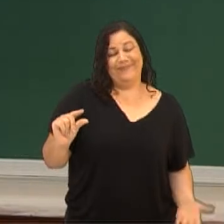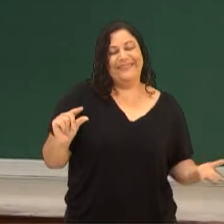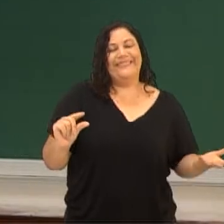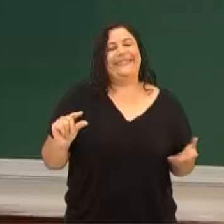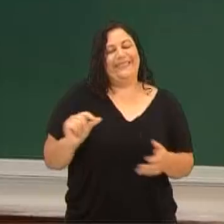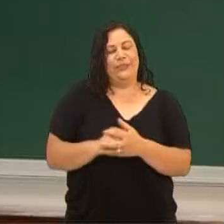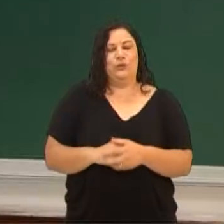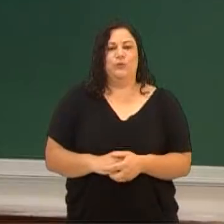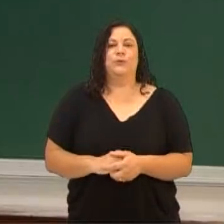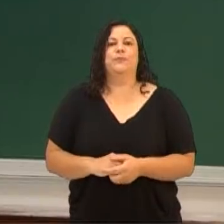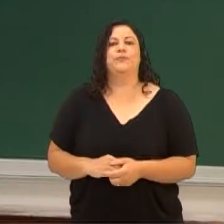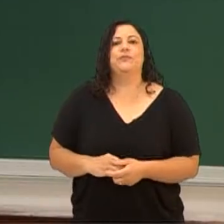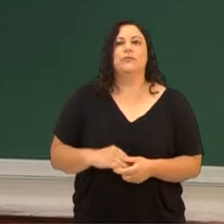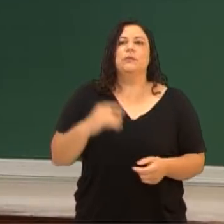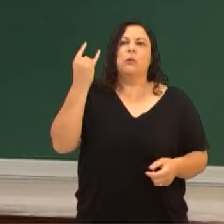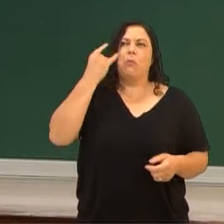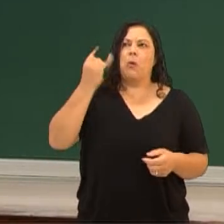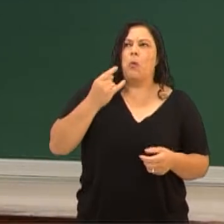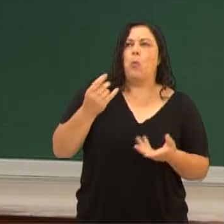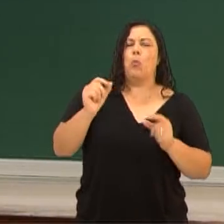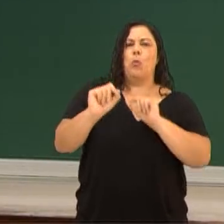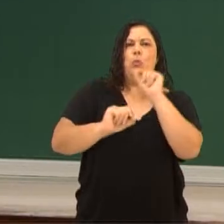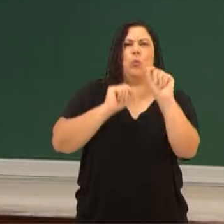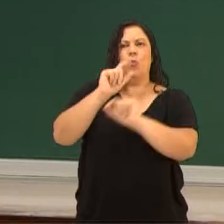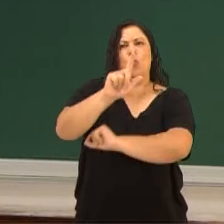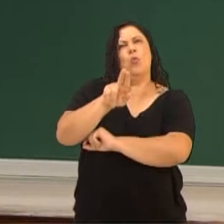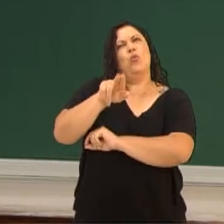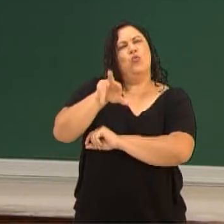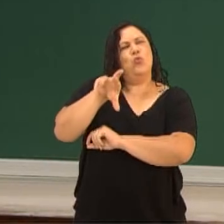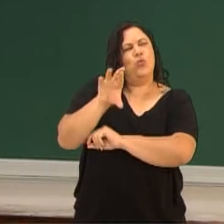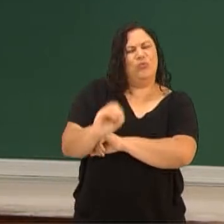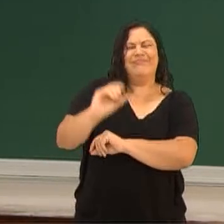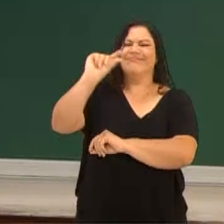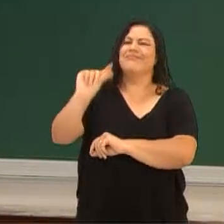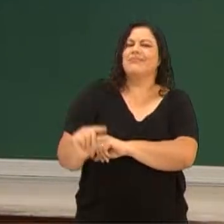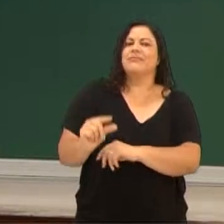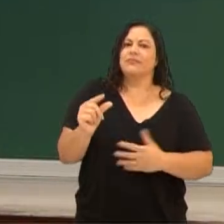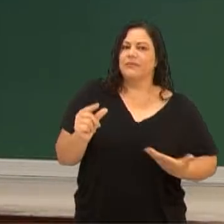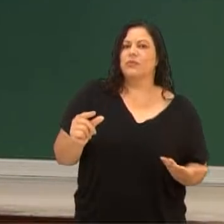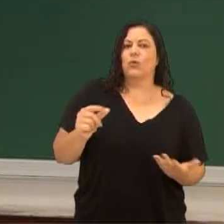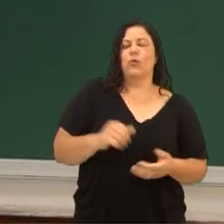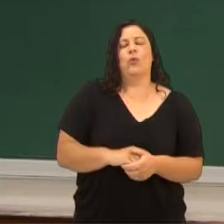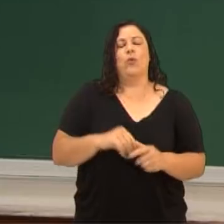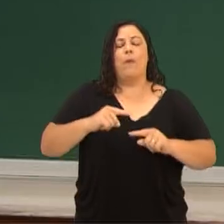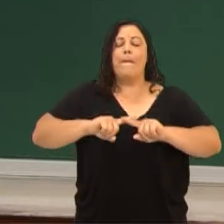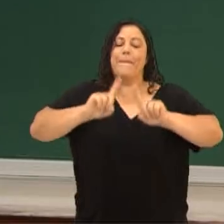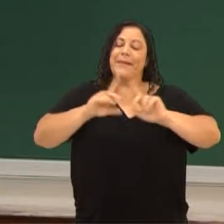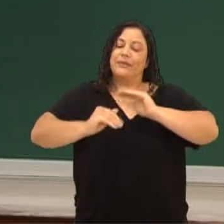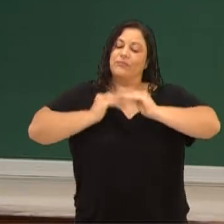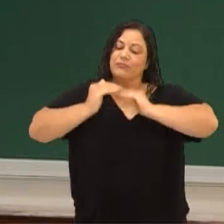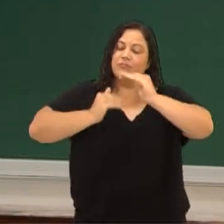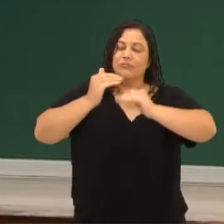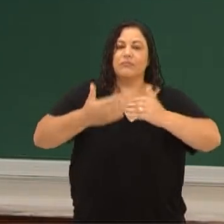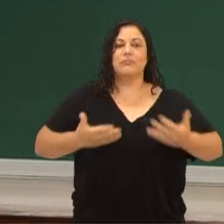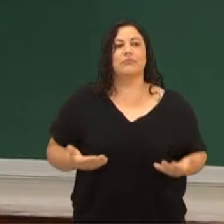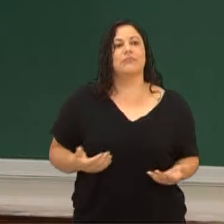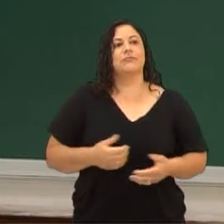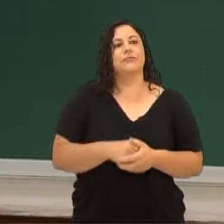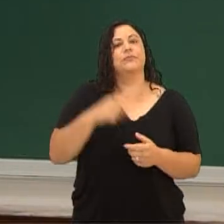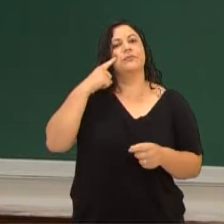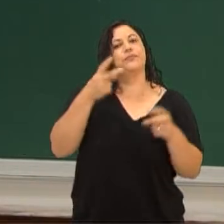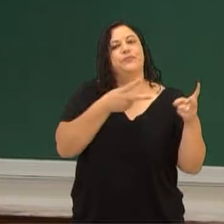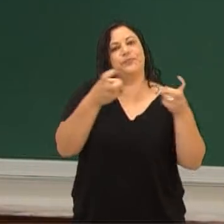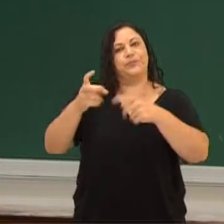muito lucro para o continente africano. Mas, por enquanto, é o que vem sendo desenvolvido no continente. E aqui só uma